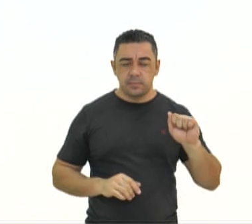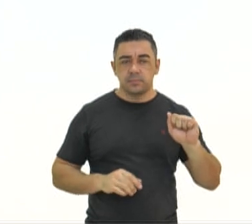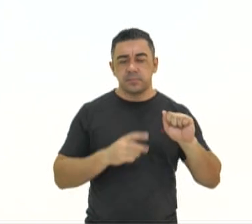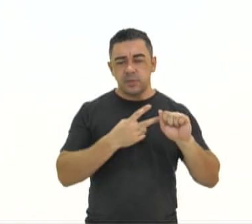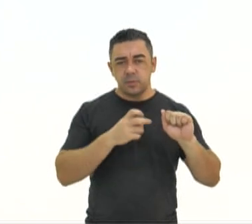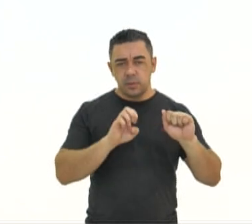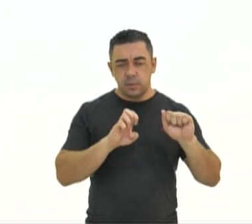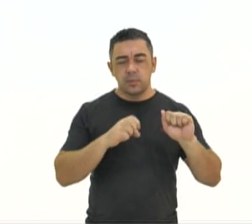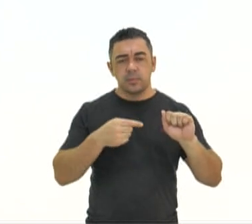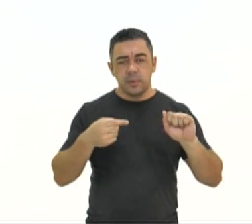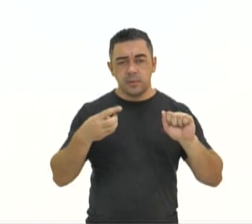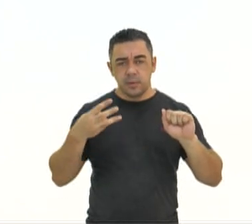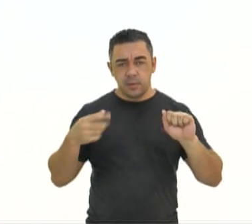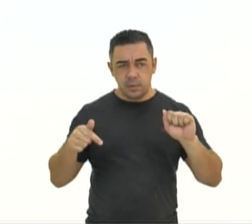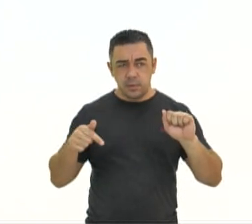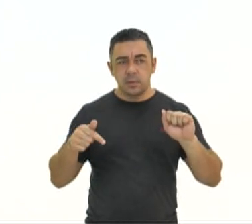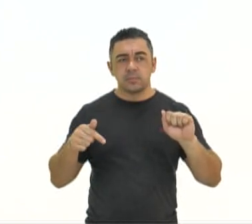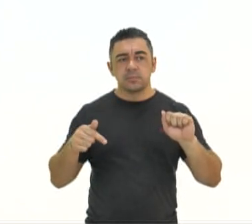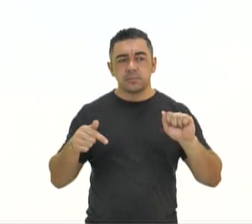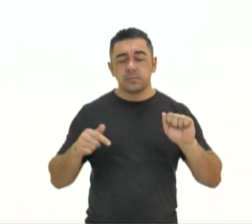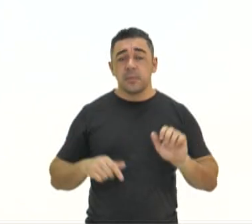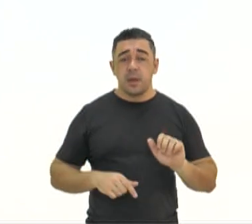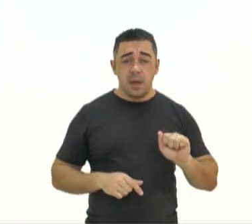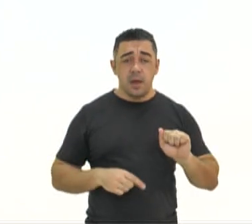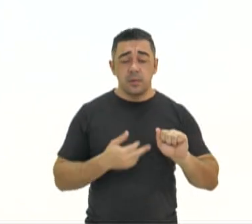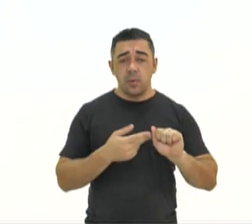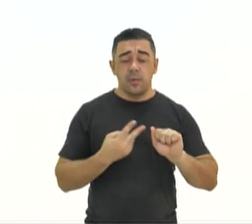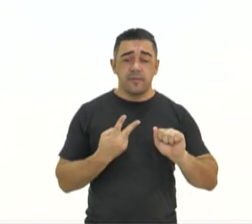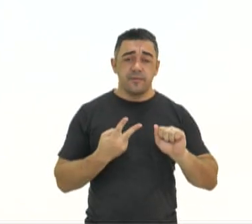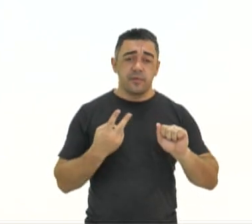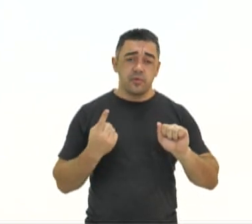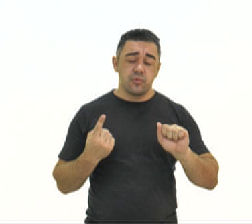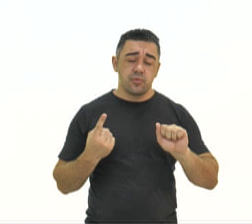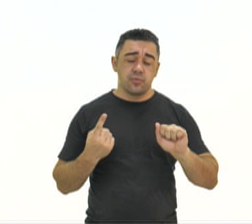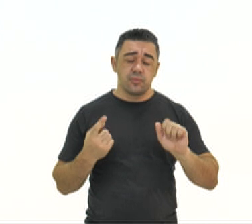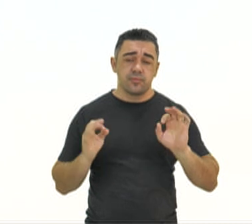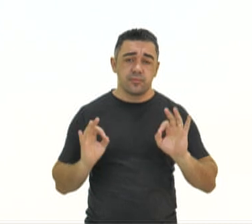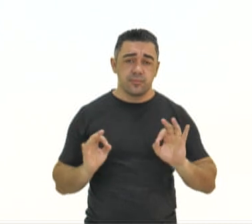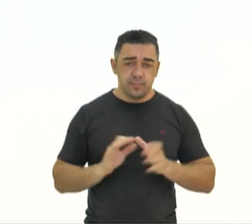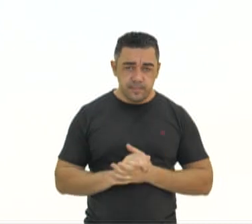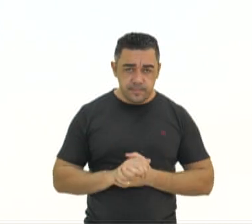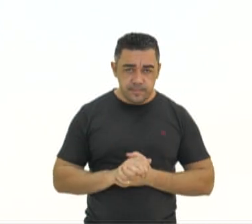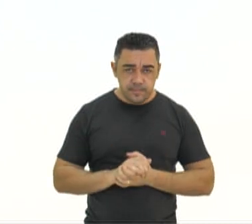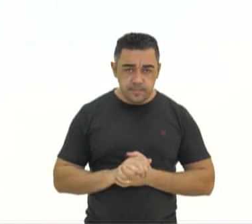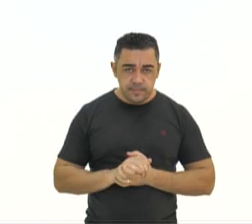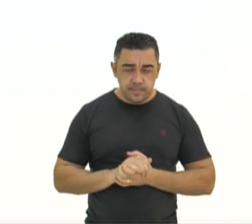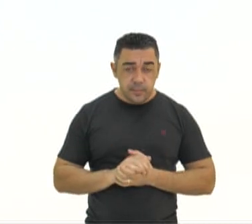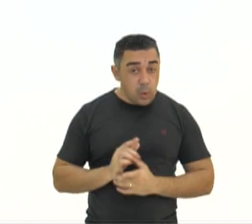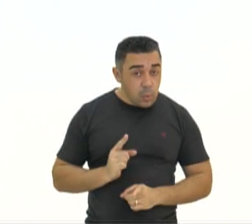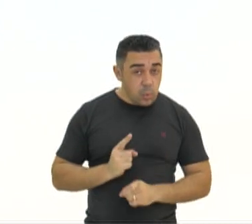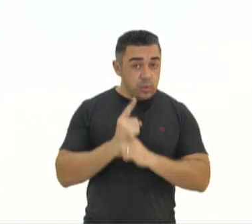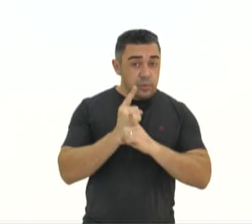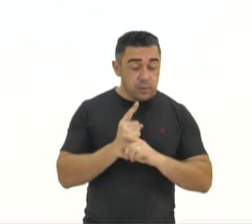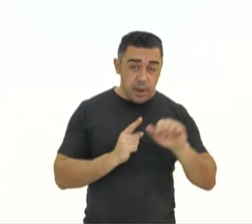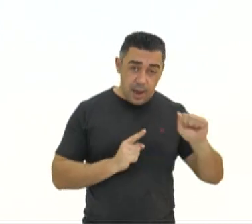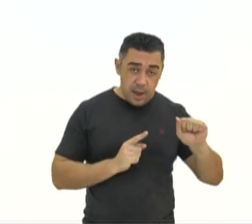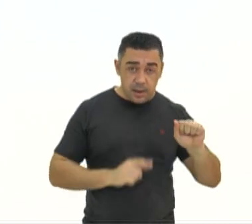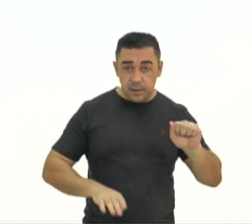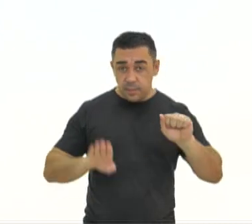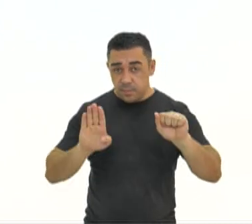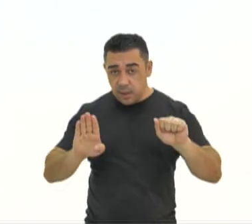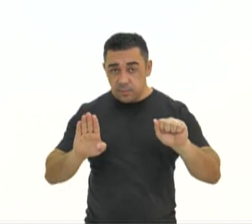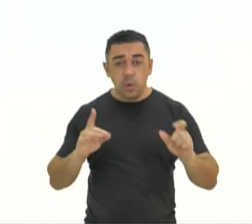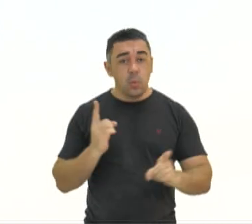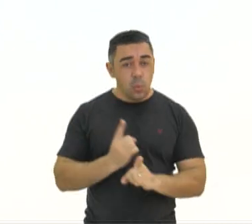B, acrescento 37. Então, A é igual a 21. Encontramos o valor de A